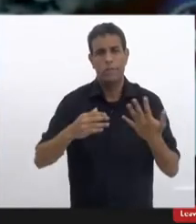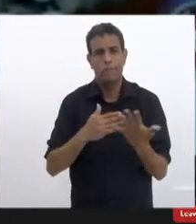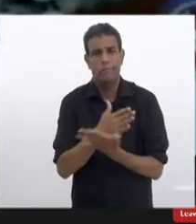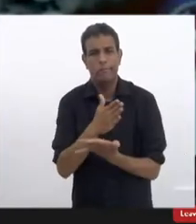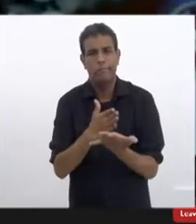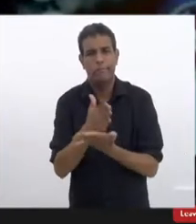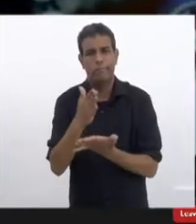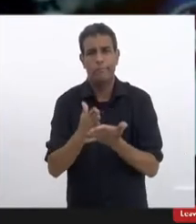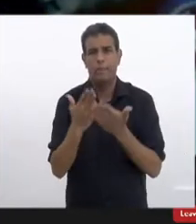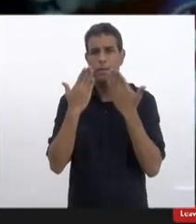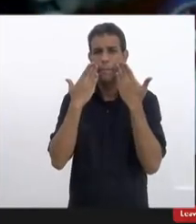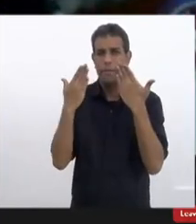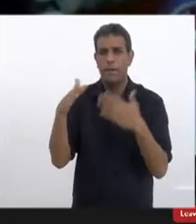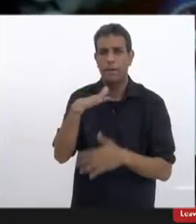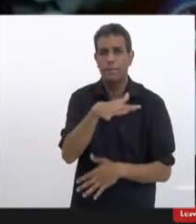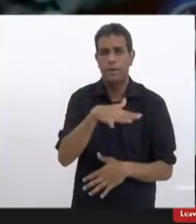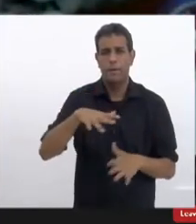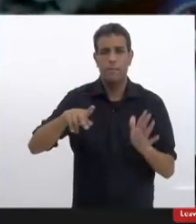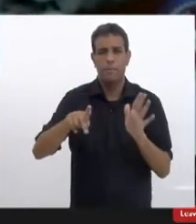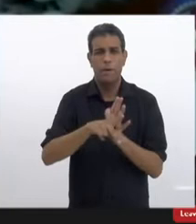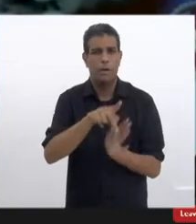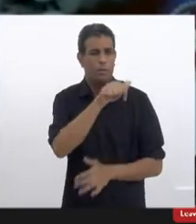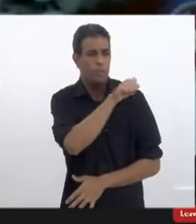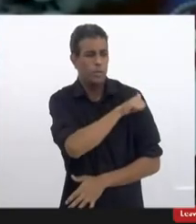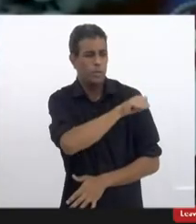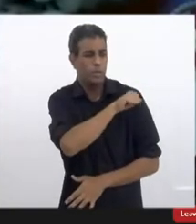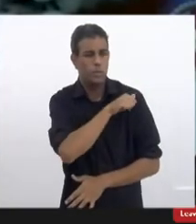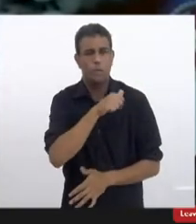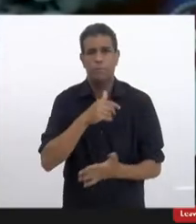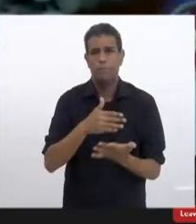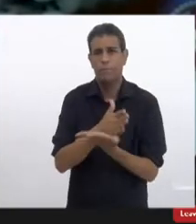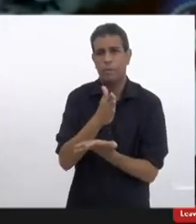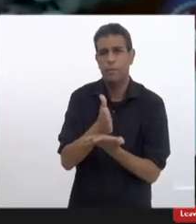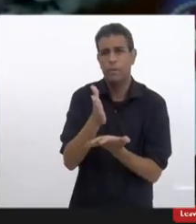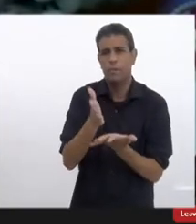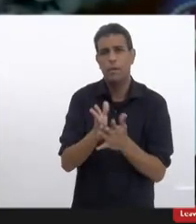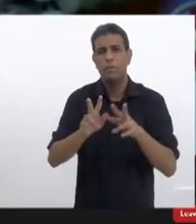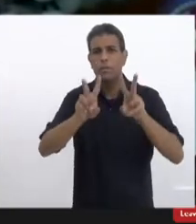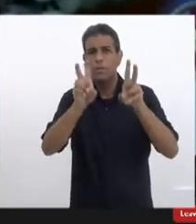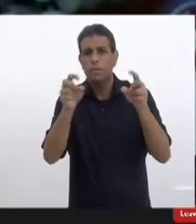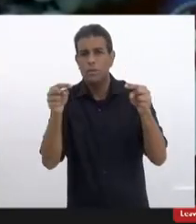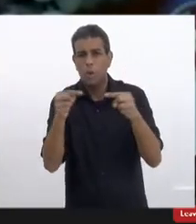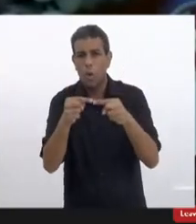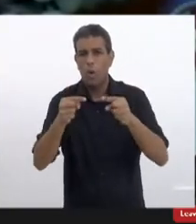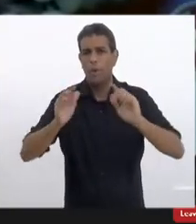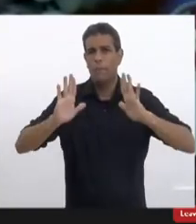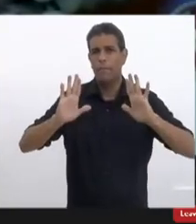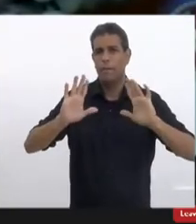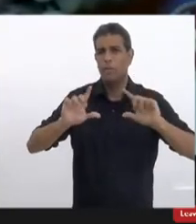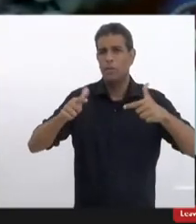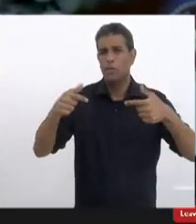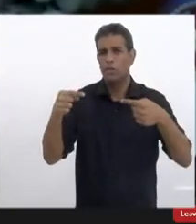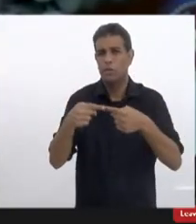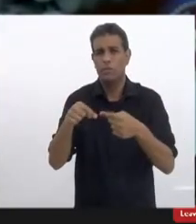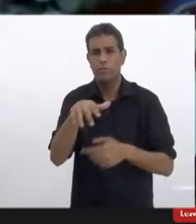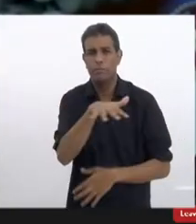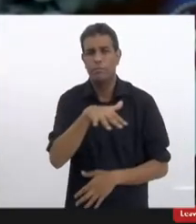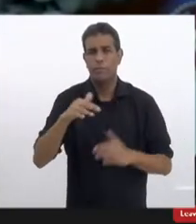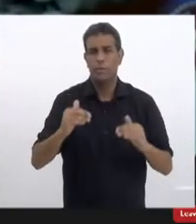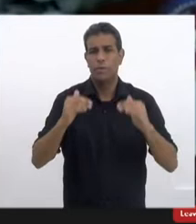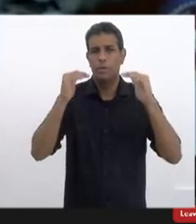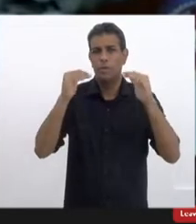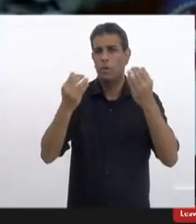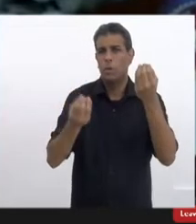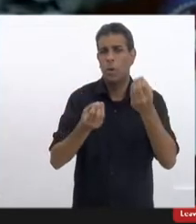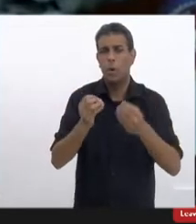o Tribunal de Justiça aqui do Rio de Janeiro, nas demandas que são encaminhadas para lá em grau de